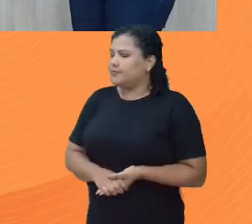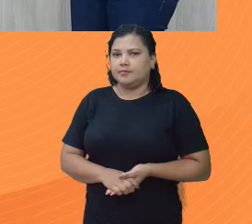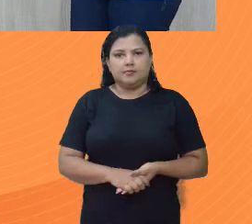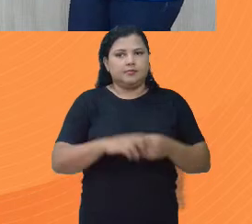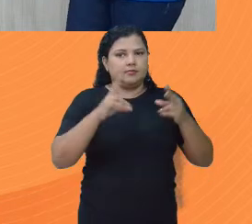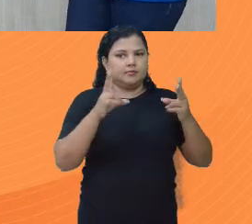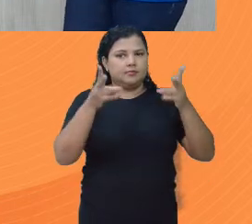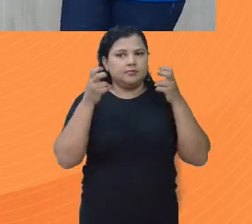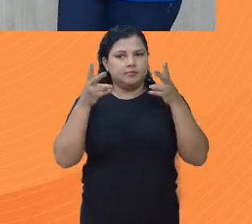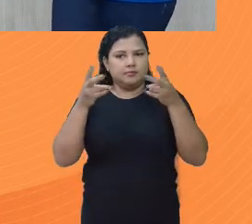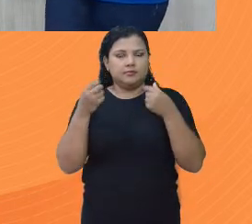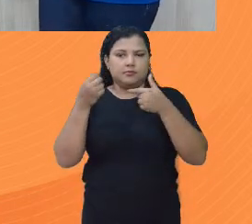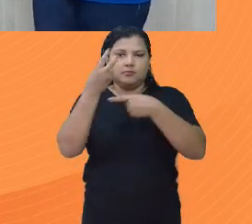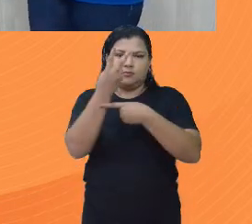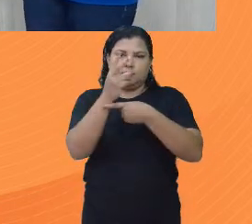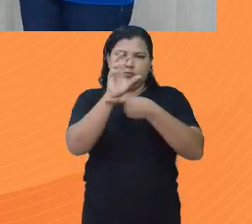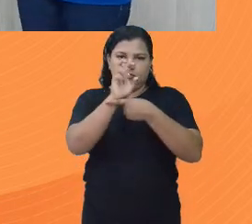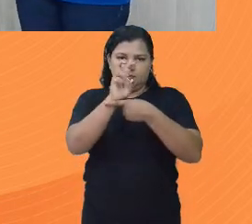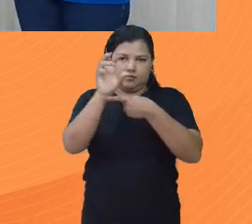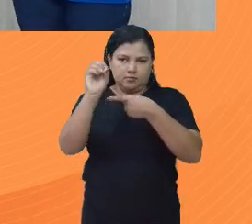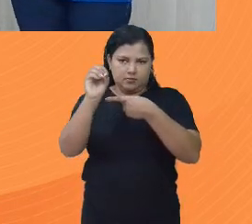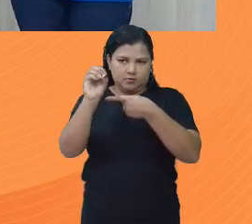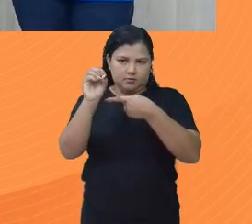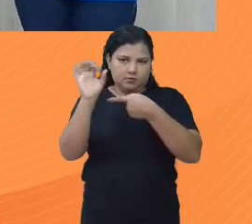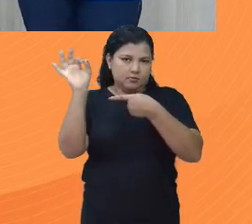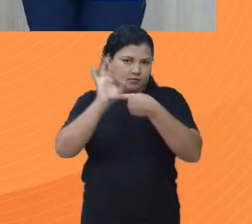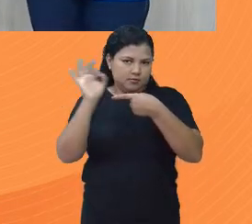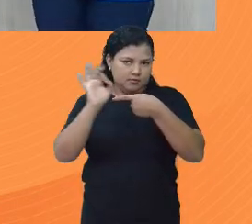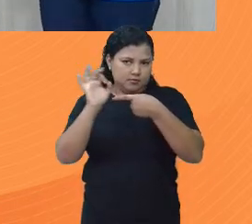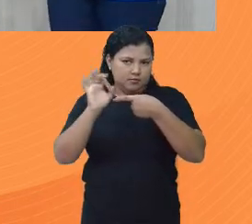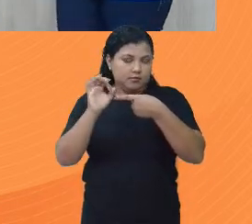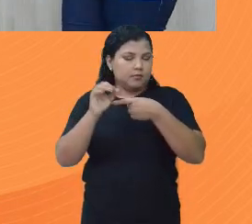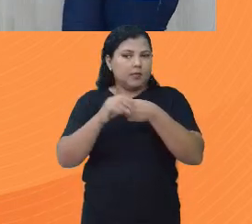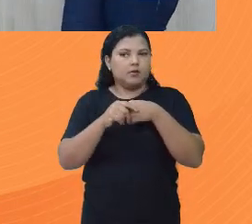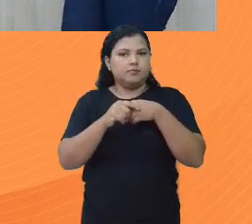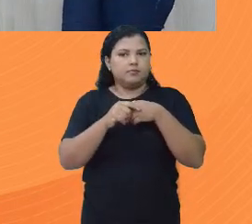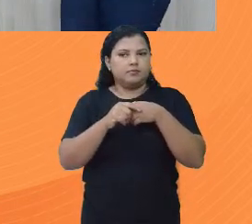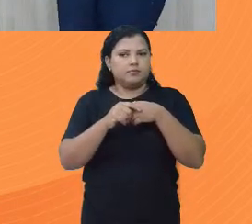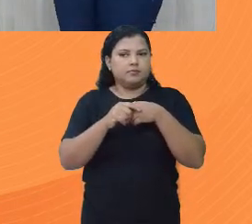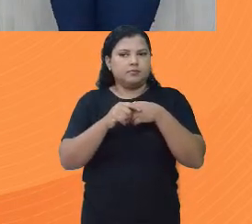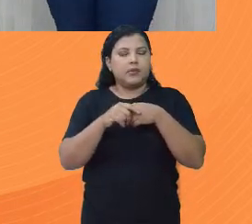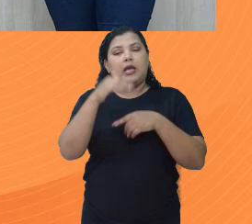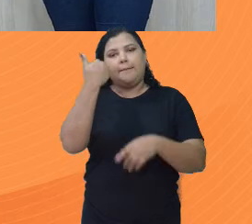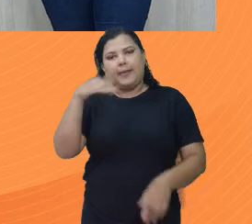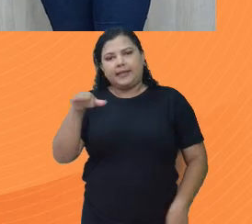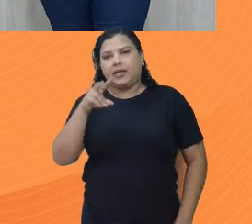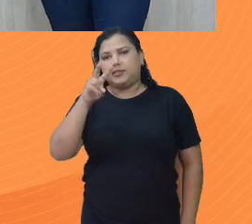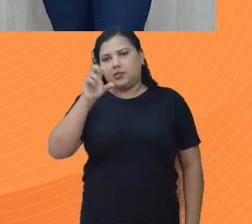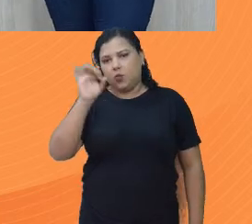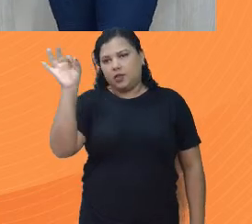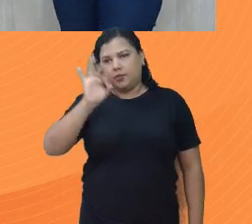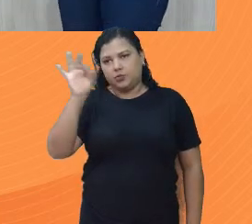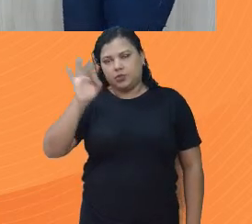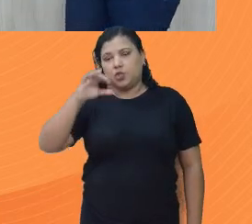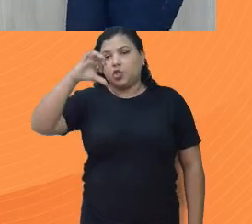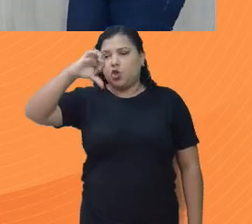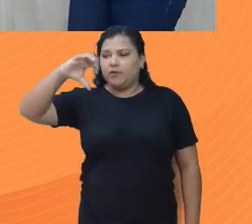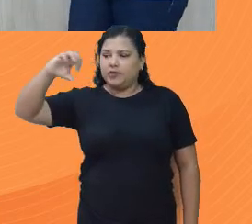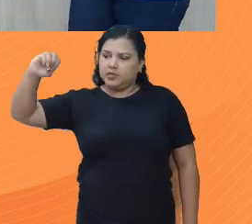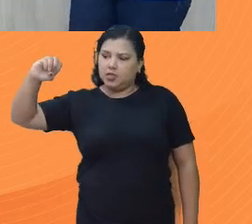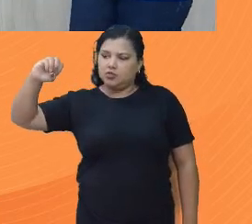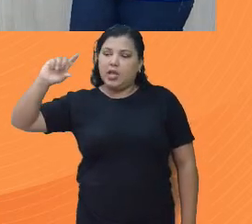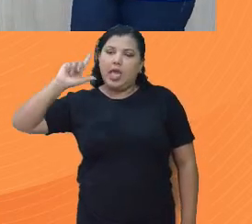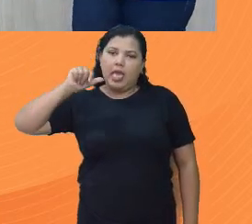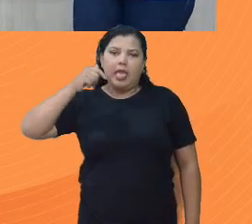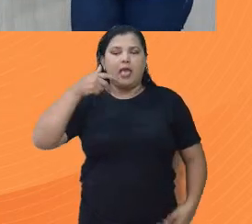metade, 50%, deu 450. Lembrando que o nosso todo está ali em cima, né, é o 900. E quando eu quero